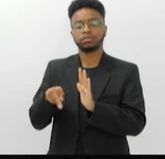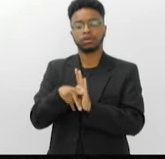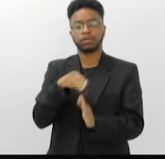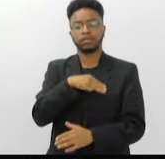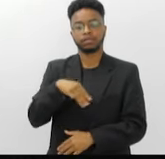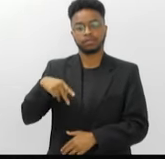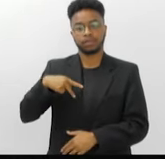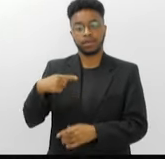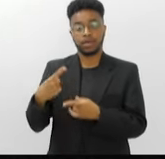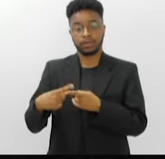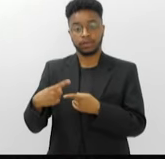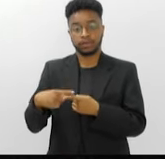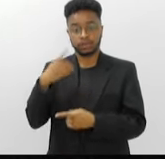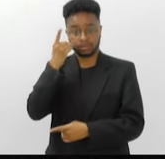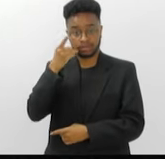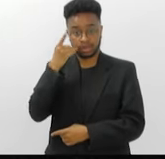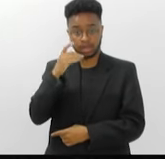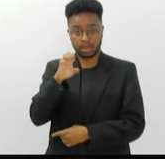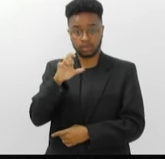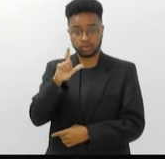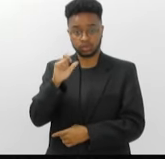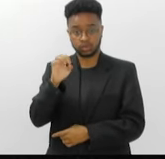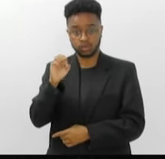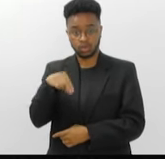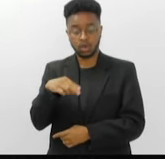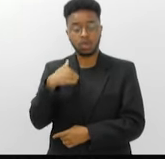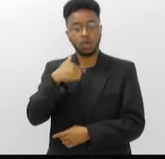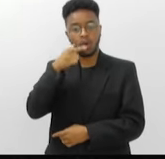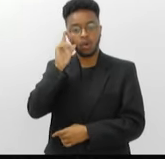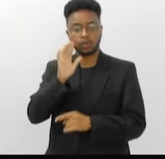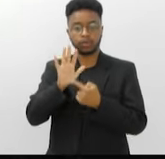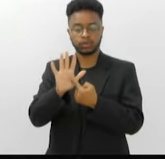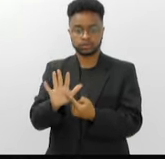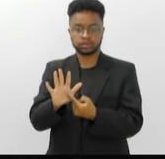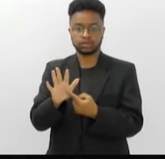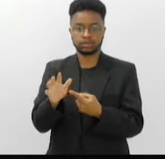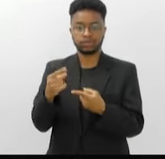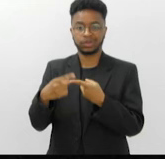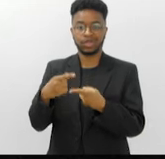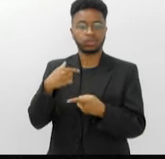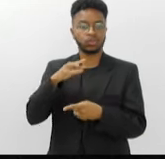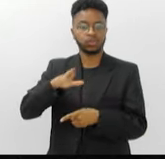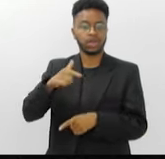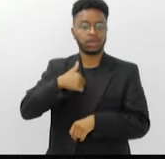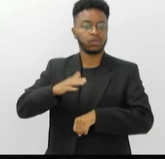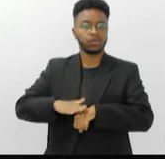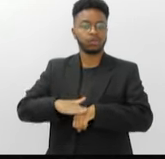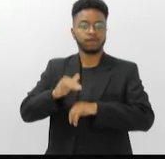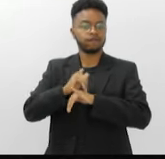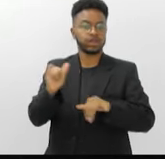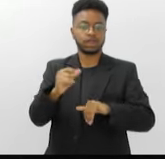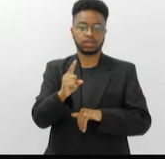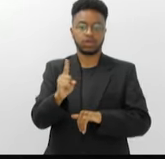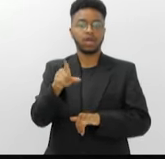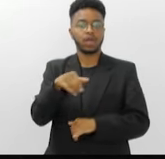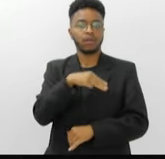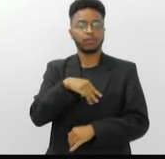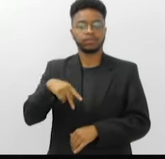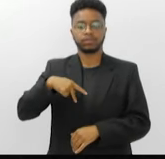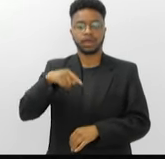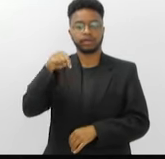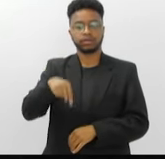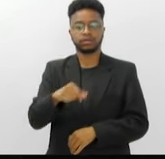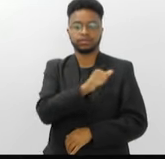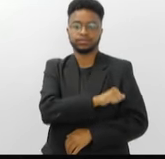isso, deputado Elton Cristo? O que eu estou falando aqui, ontem eu mostrei. Quem está dizendo isso não é o deputado Jair Bittencourt, é o Ministério Público do